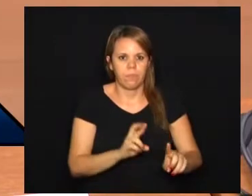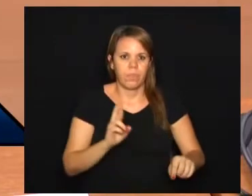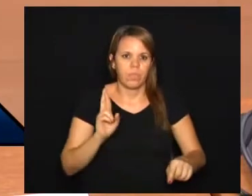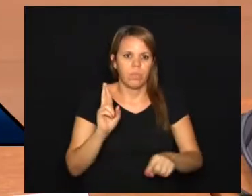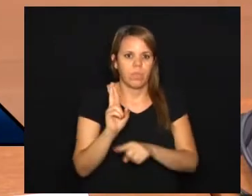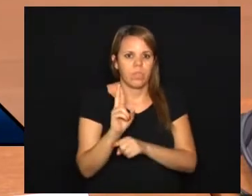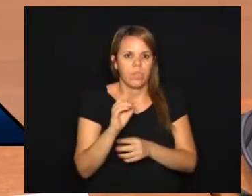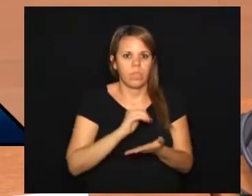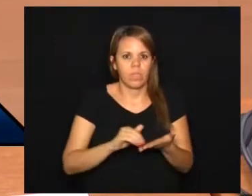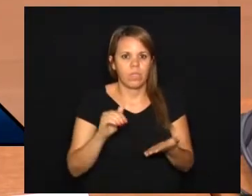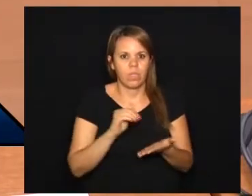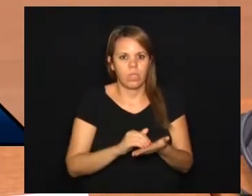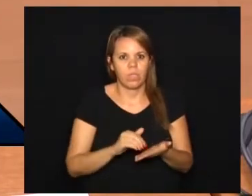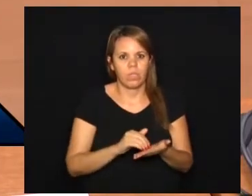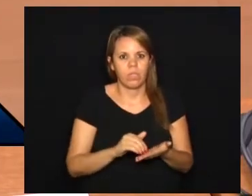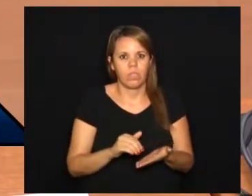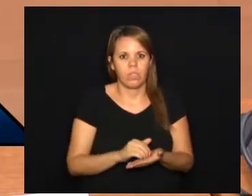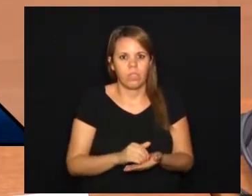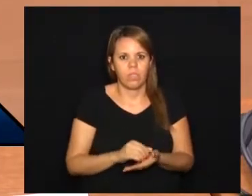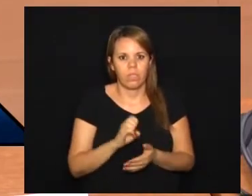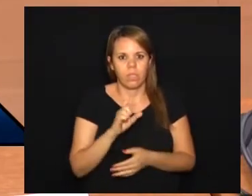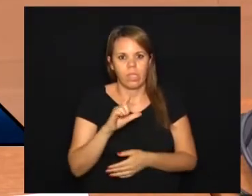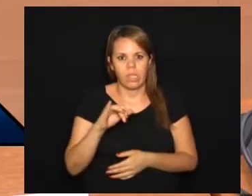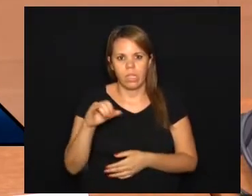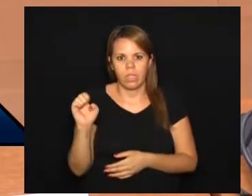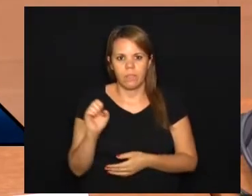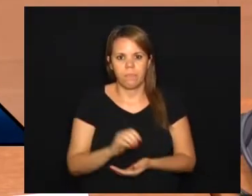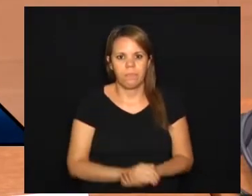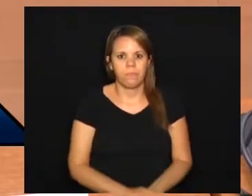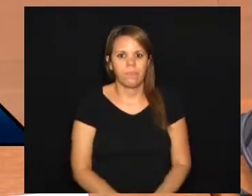hoje a secretária Eliane Jocilânia.